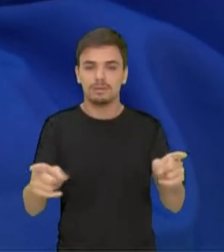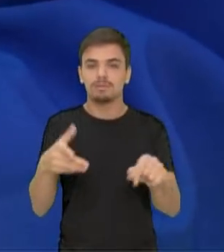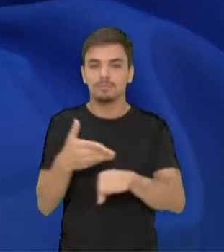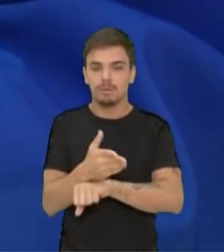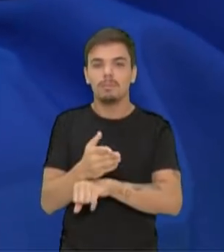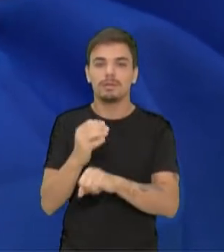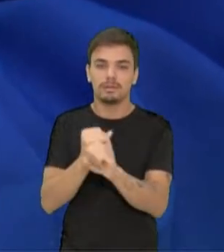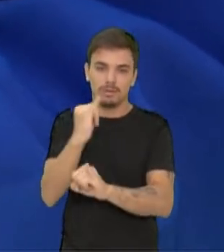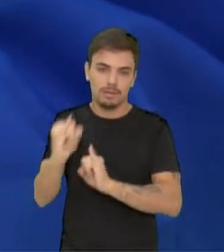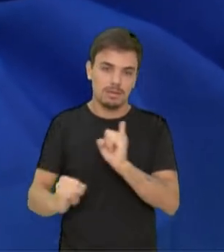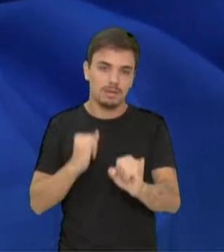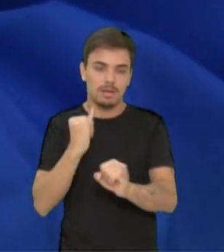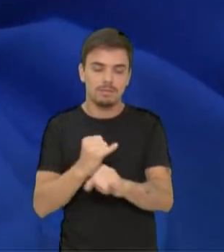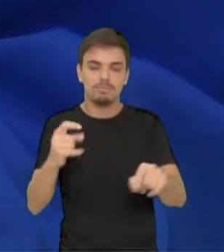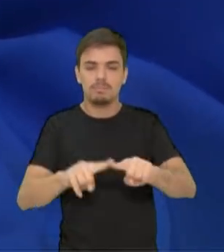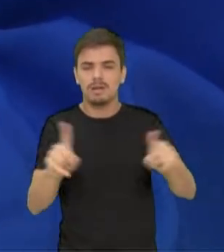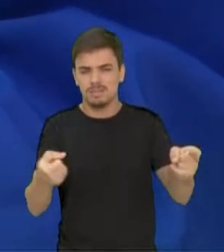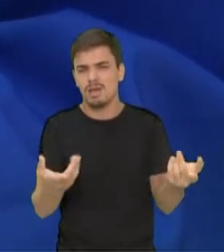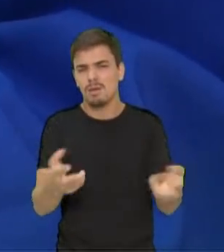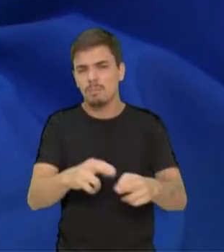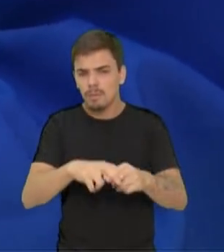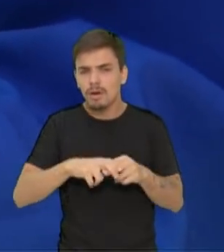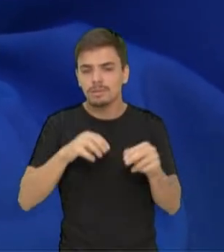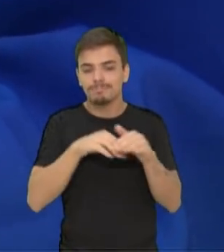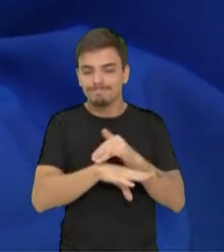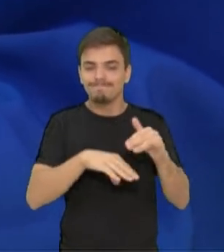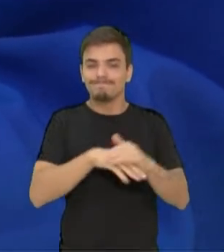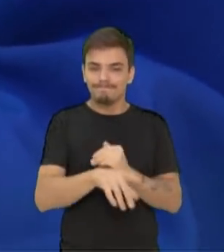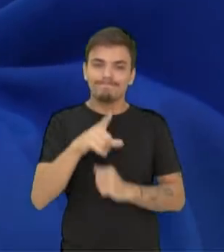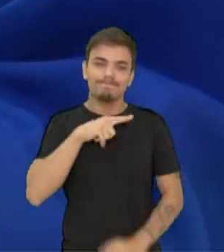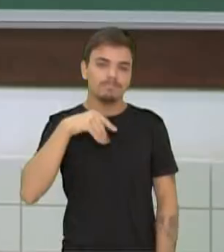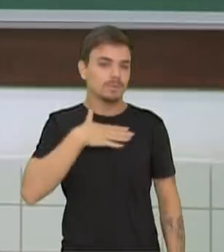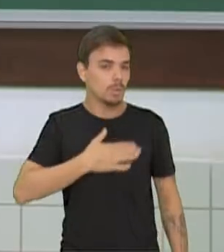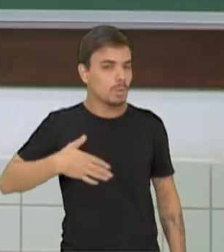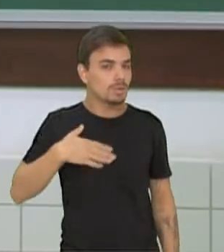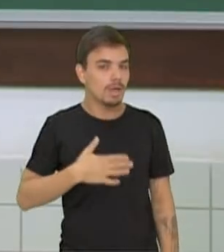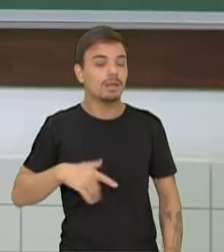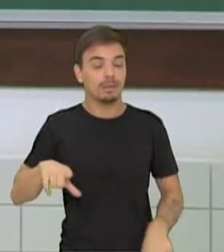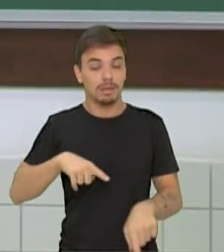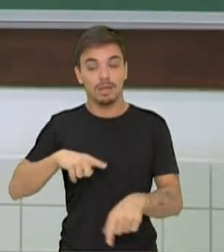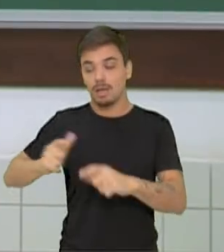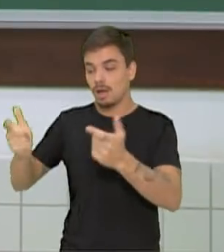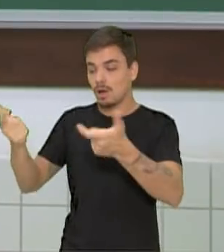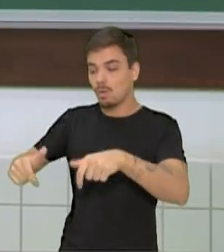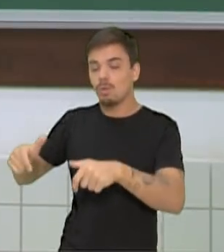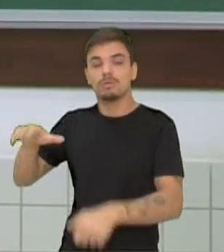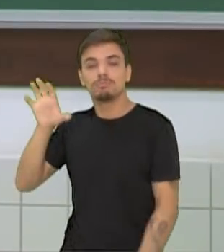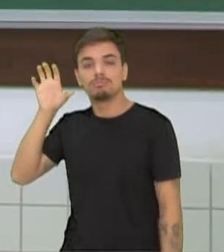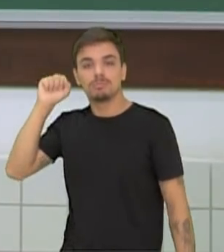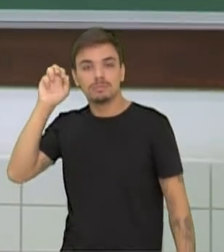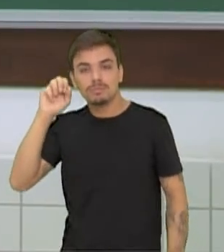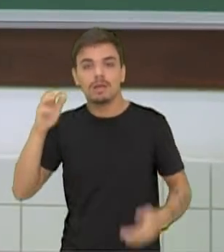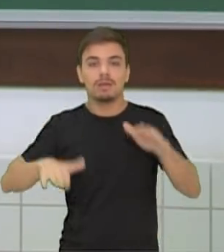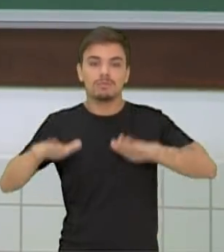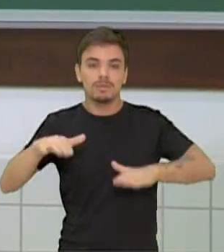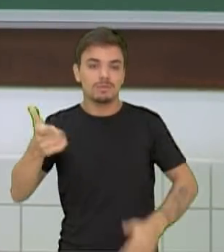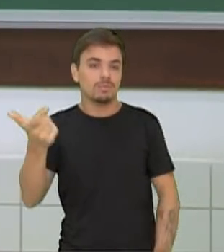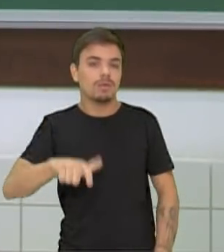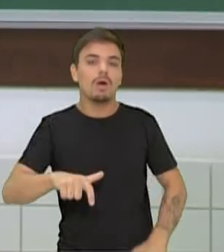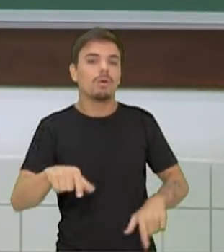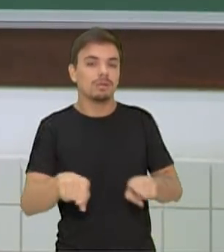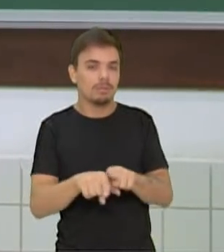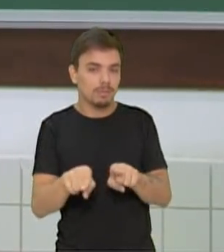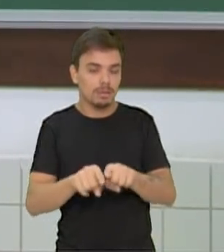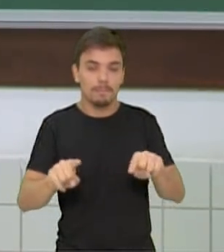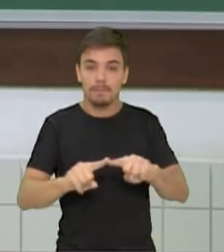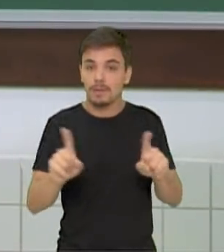né? Mas é uma questão de coleção e a gente precisa ter também onde escutar. Tem gente que já não tem, né, o dispositivo para escutar o CD,